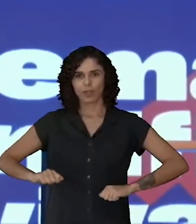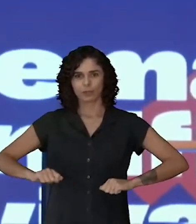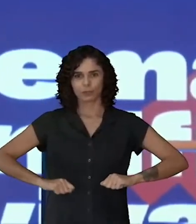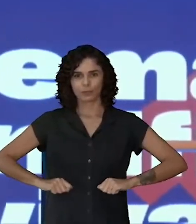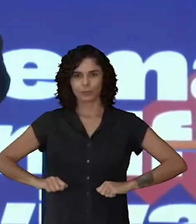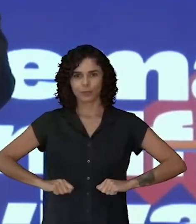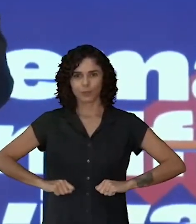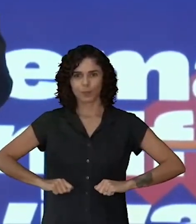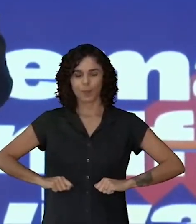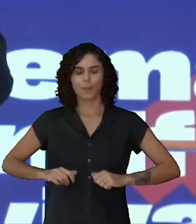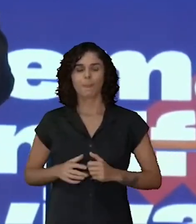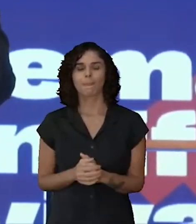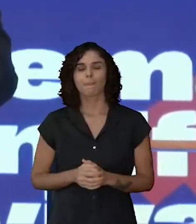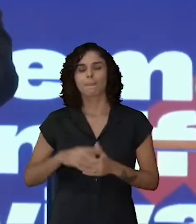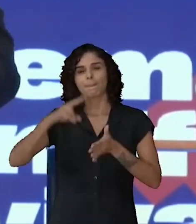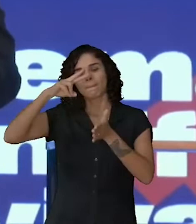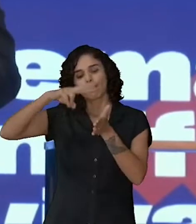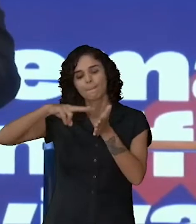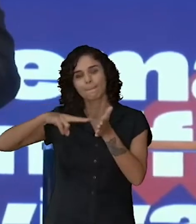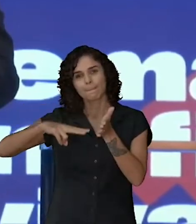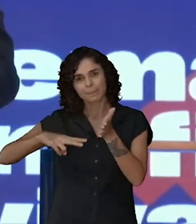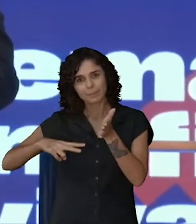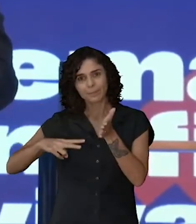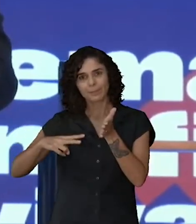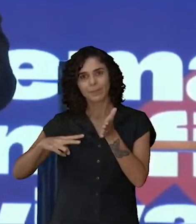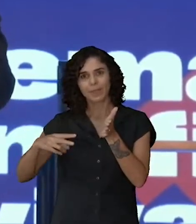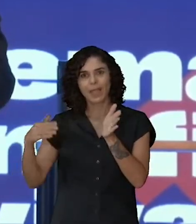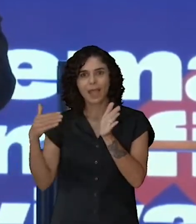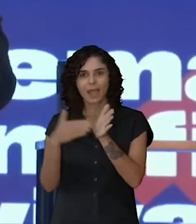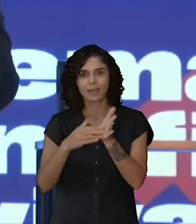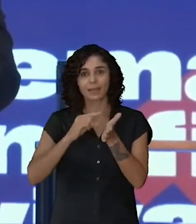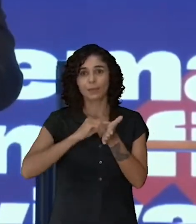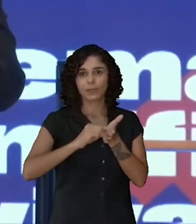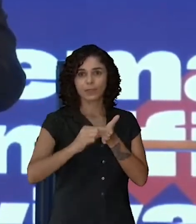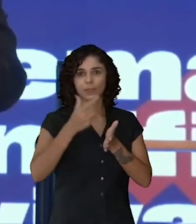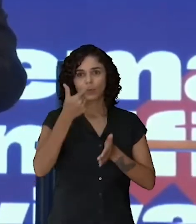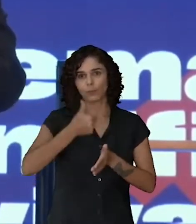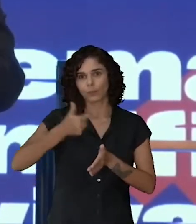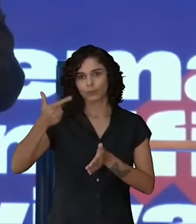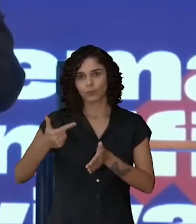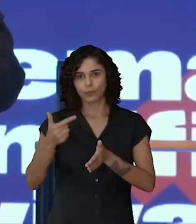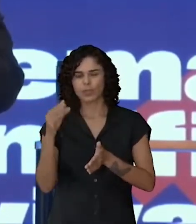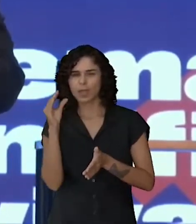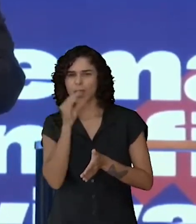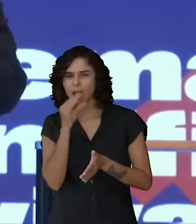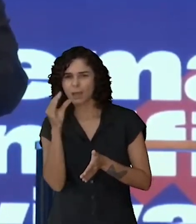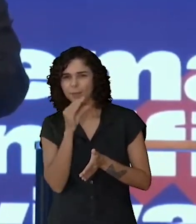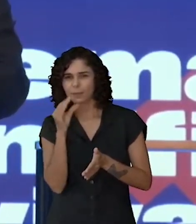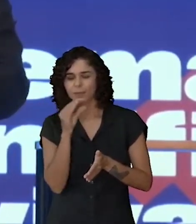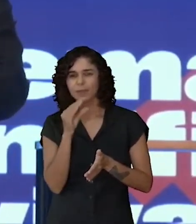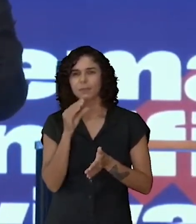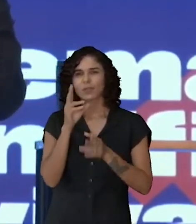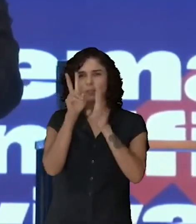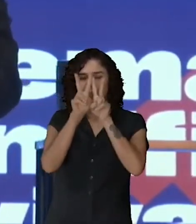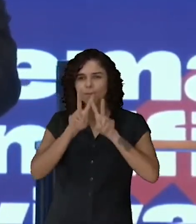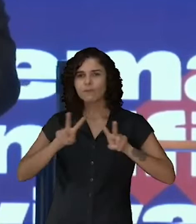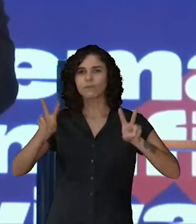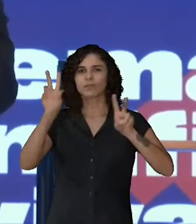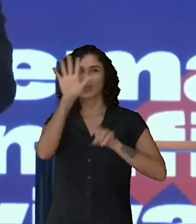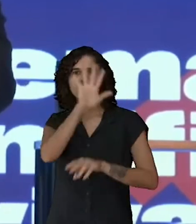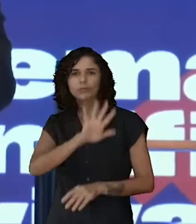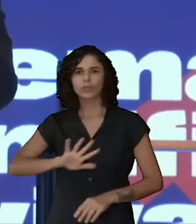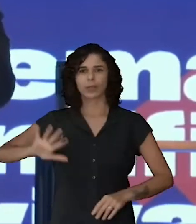Eu vou ler até o versículo 22, rapidamente, para você ter uma visão